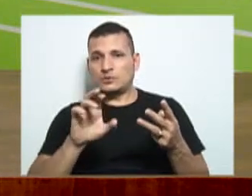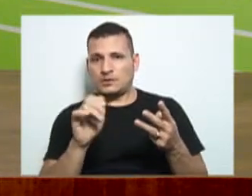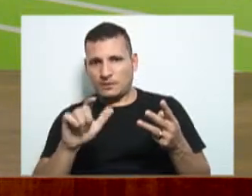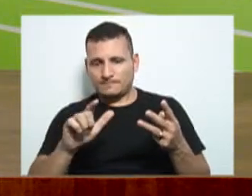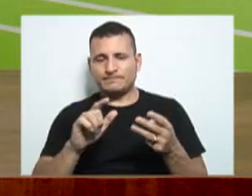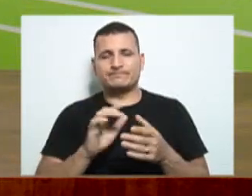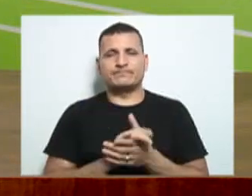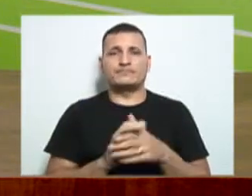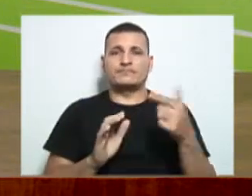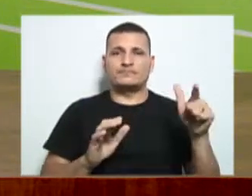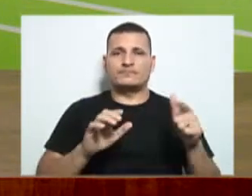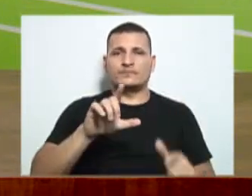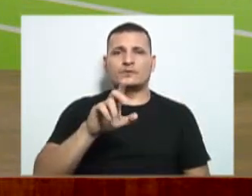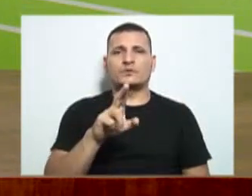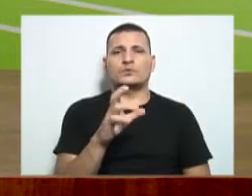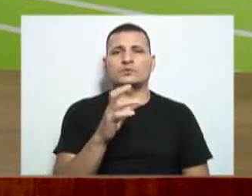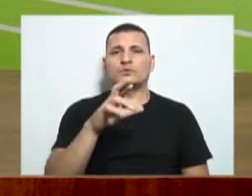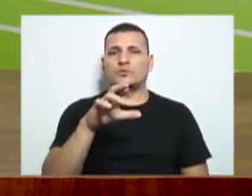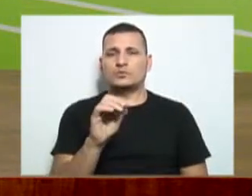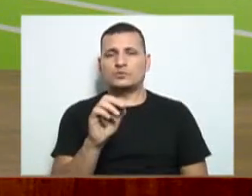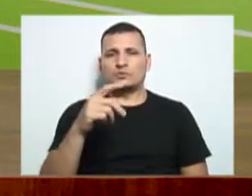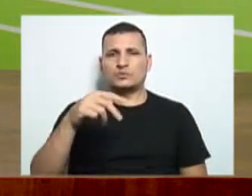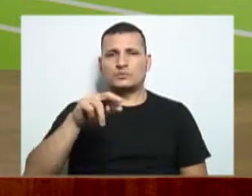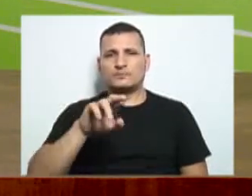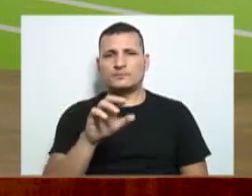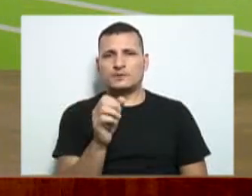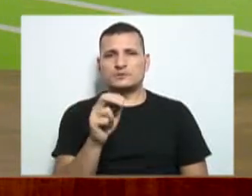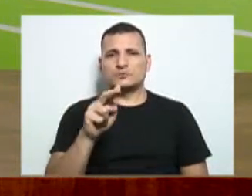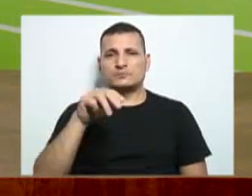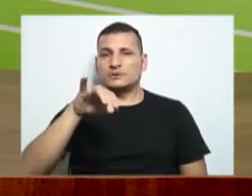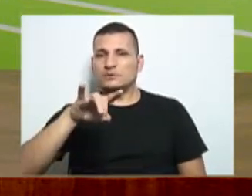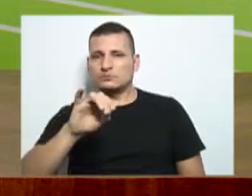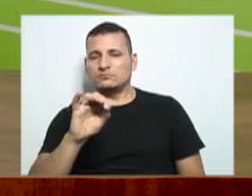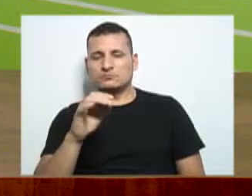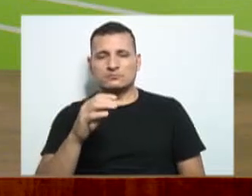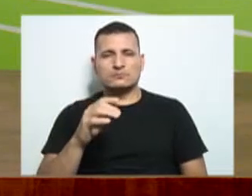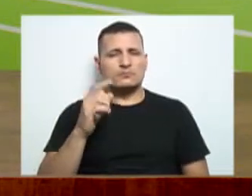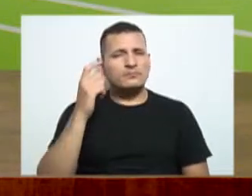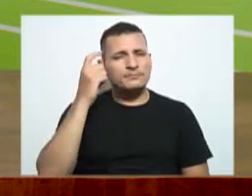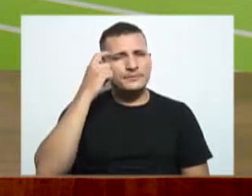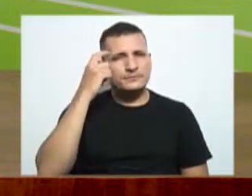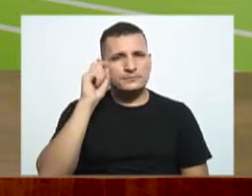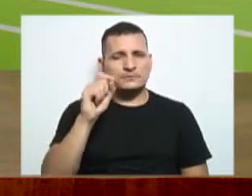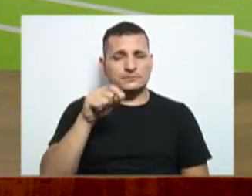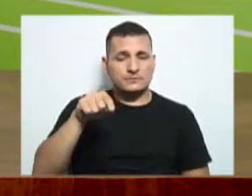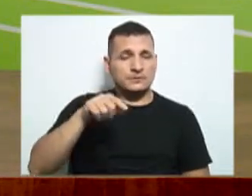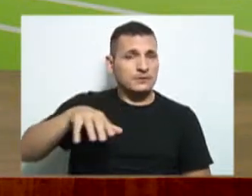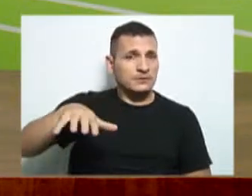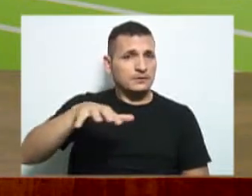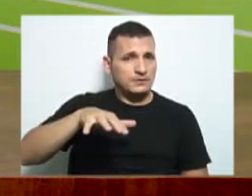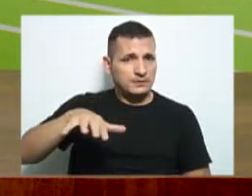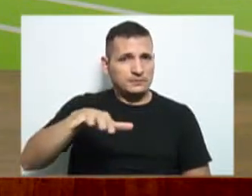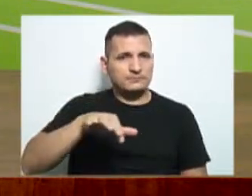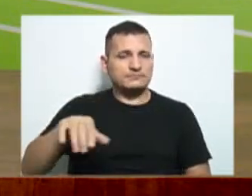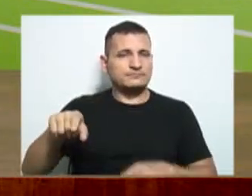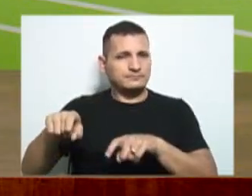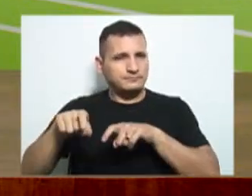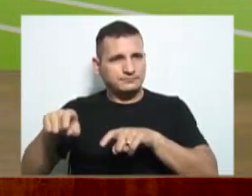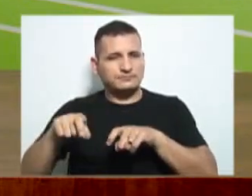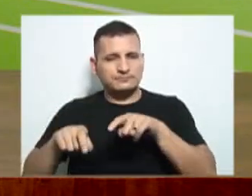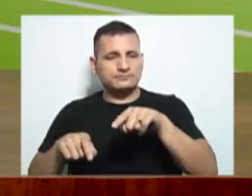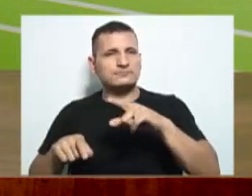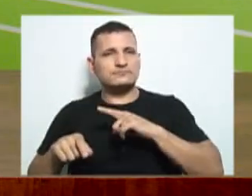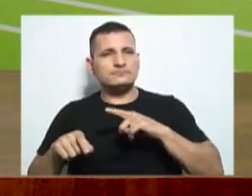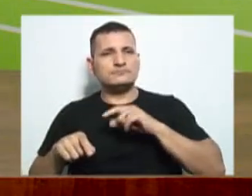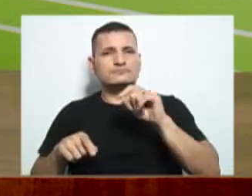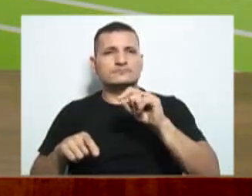presumido, presume-se que naquele ramo agropecuário teve-se um